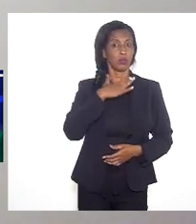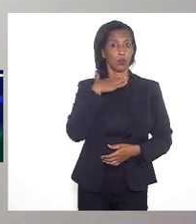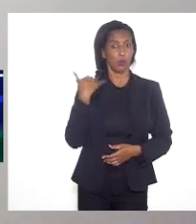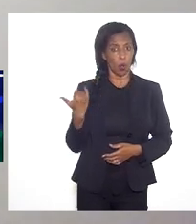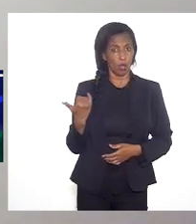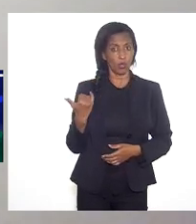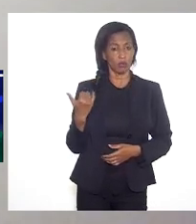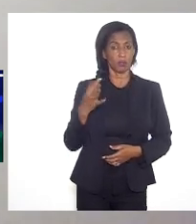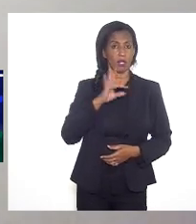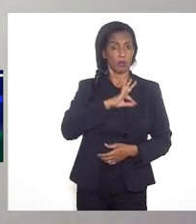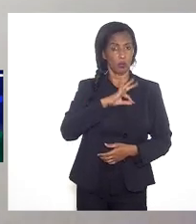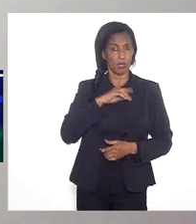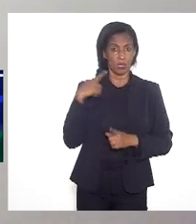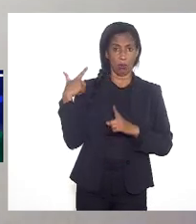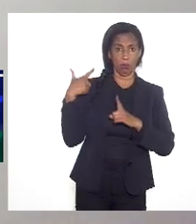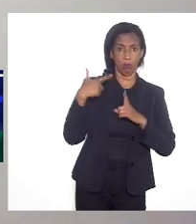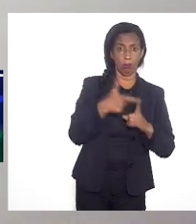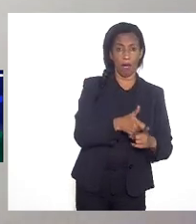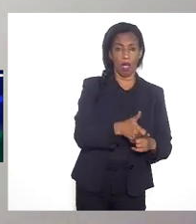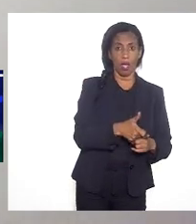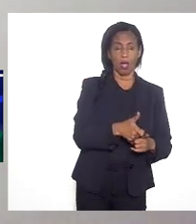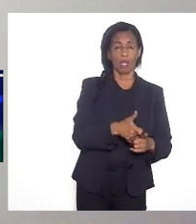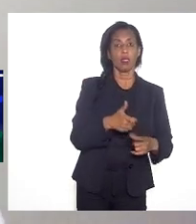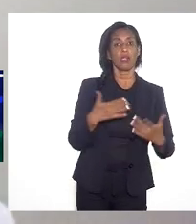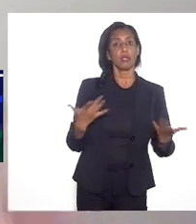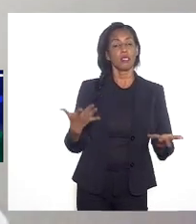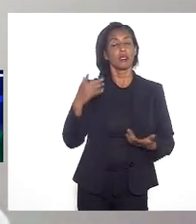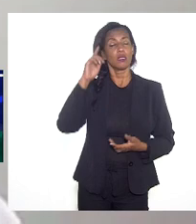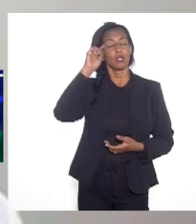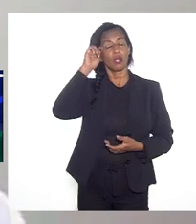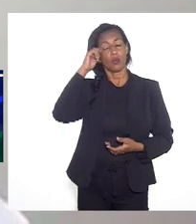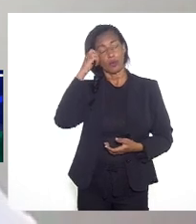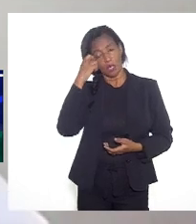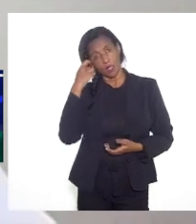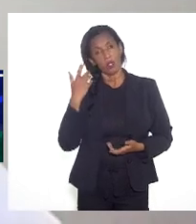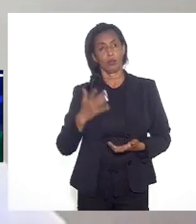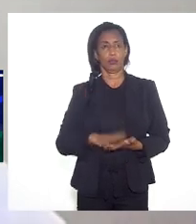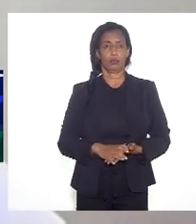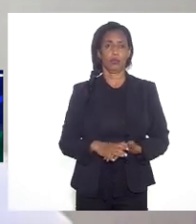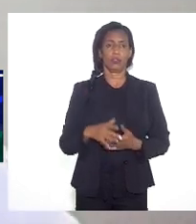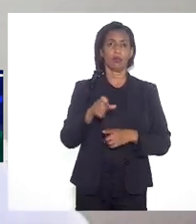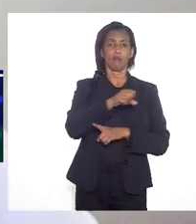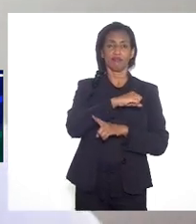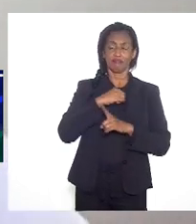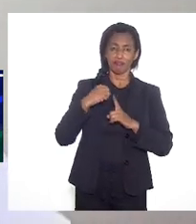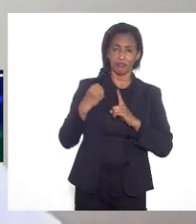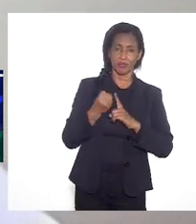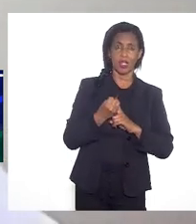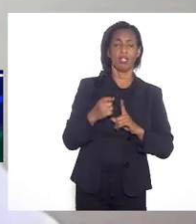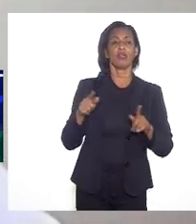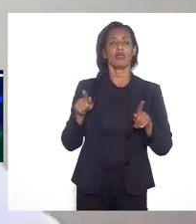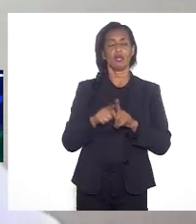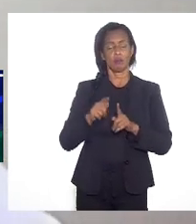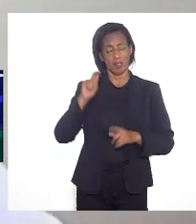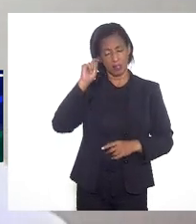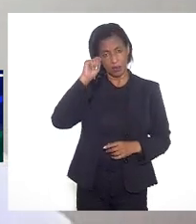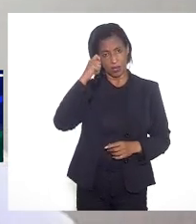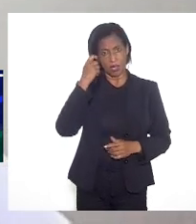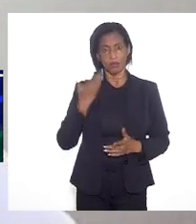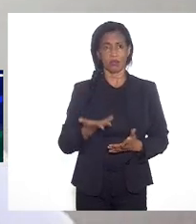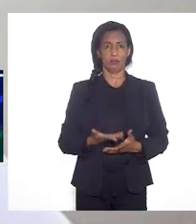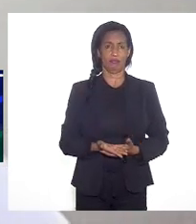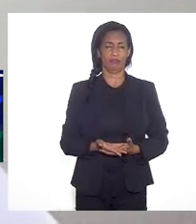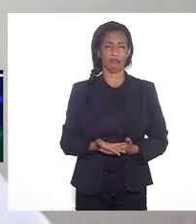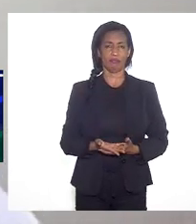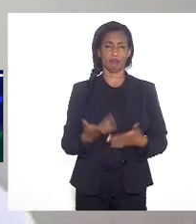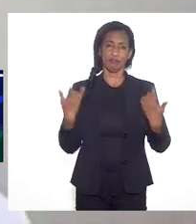são negros. A maioria dos mortos na dinâmica da violência social são negros. Então,